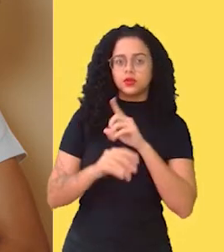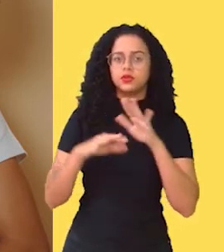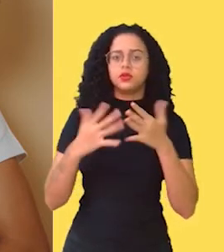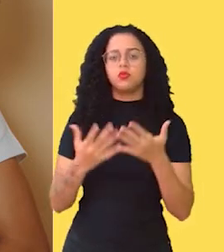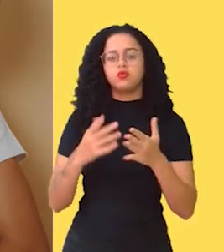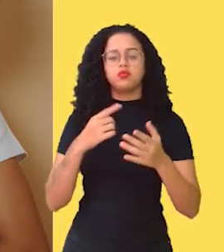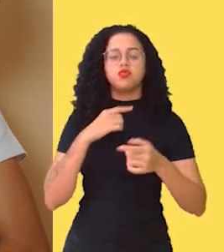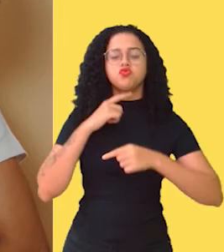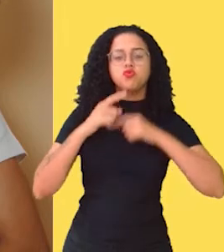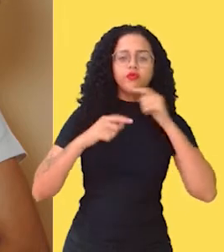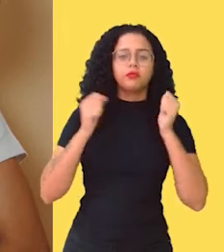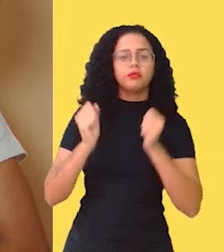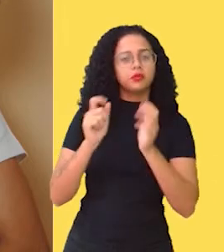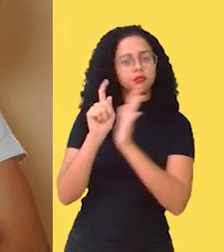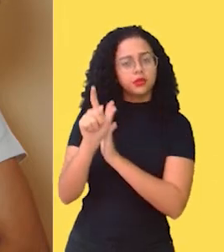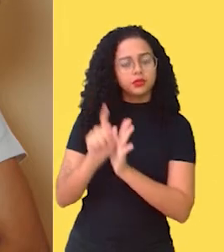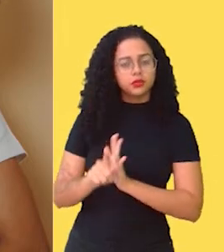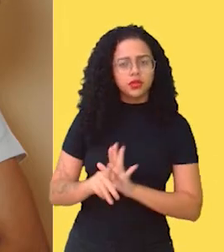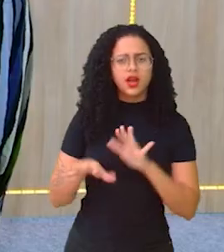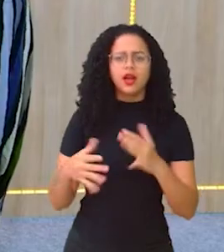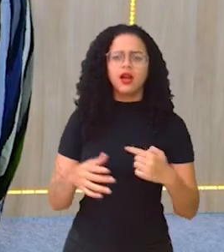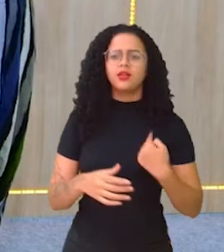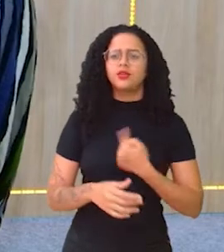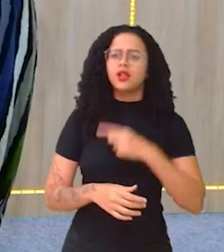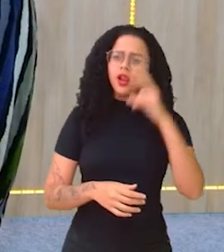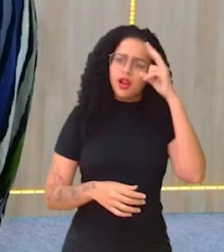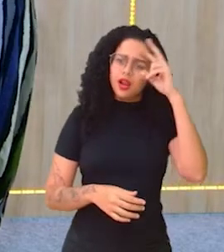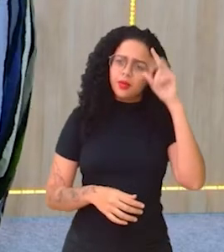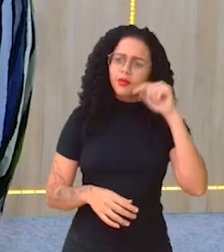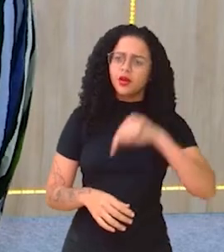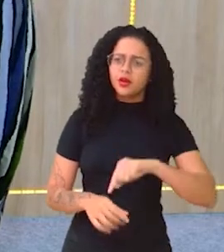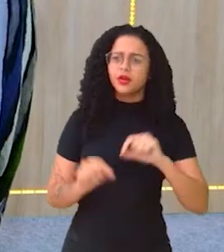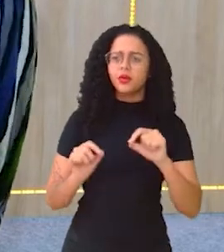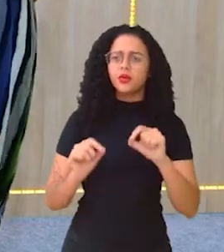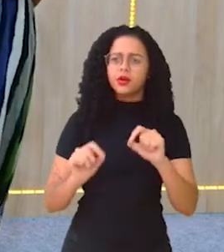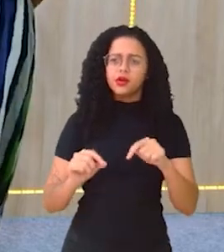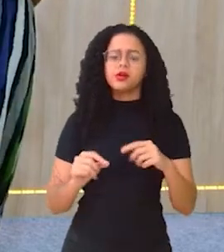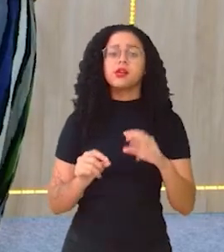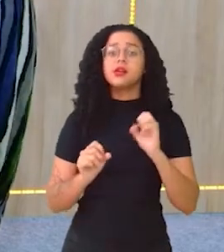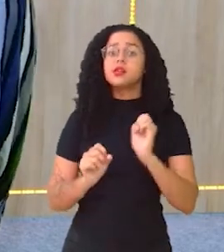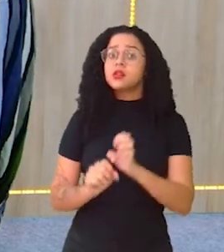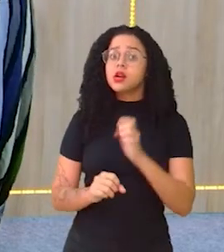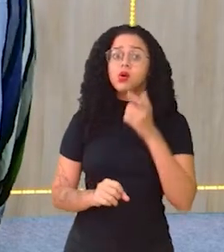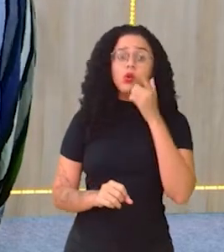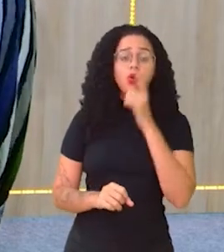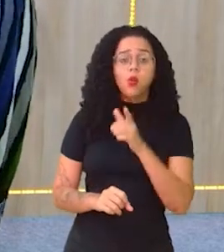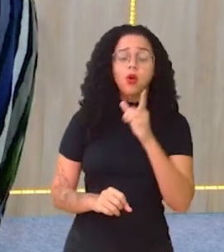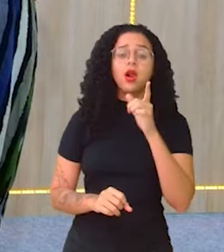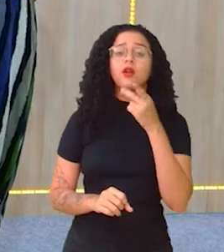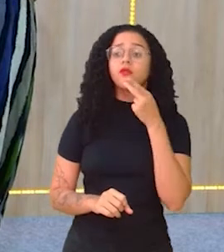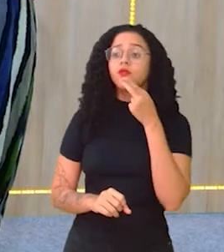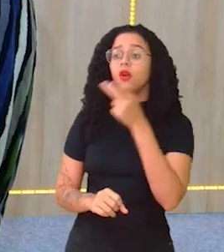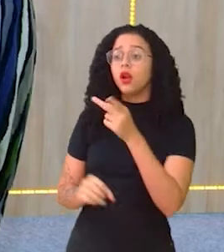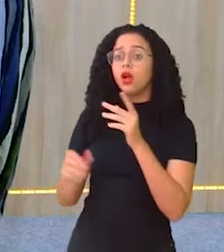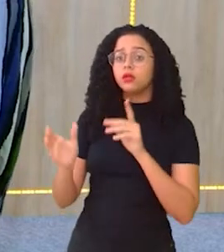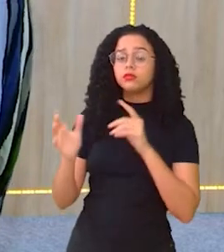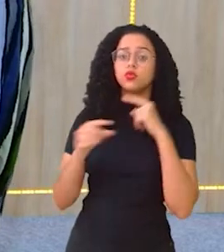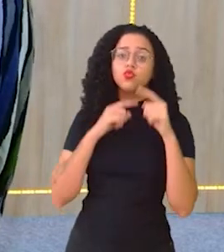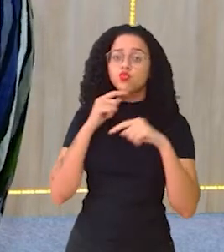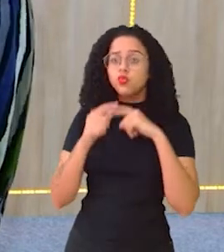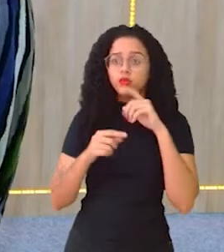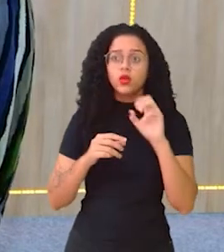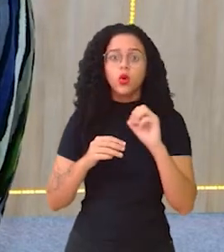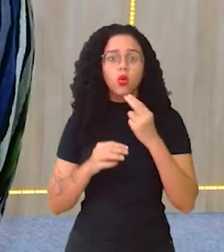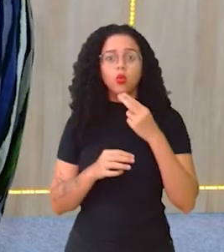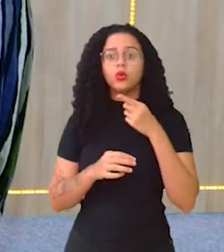de vocês. Então, a gente sempre relembra aqui que, caso eu não consiga verbalizar a minha dúvida, né? Ou que eu tenha ou